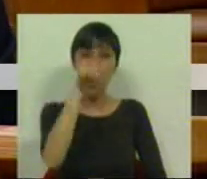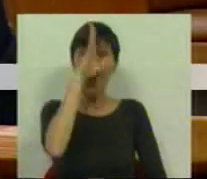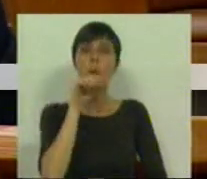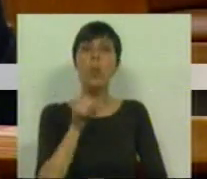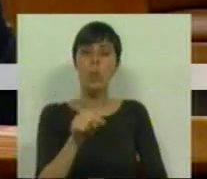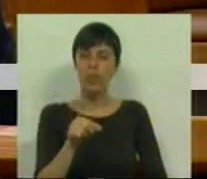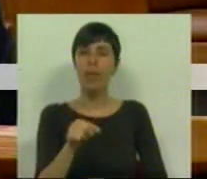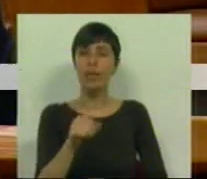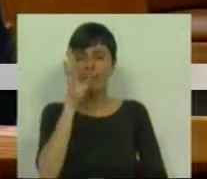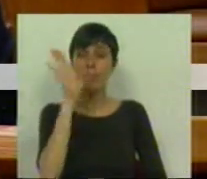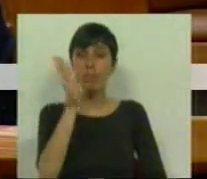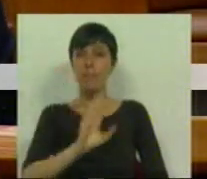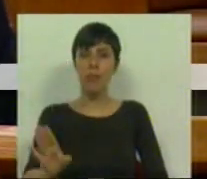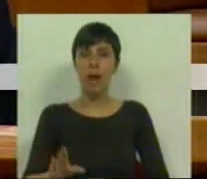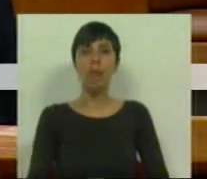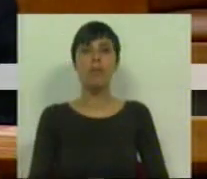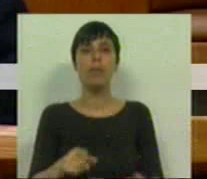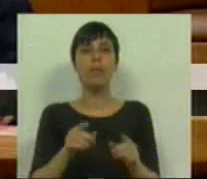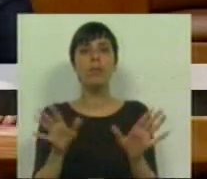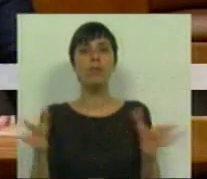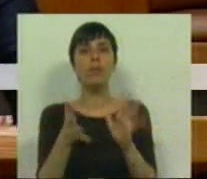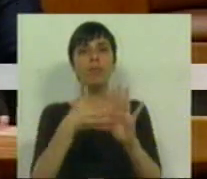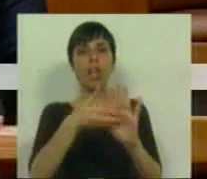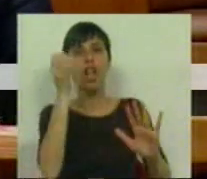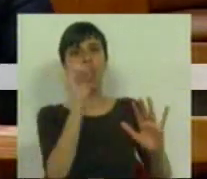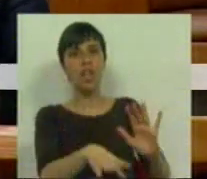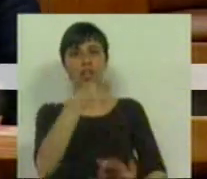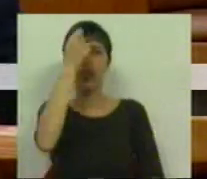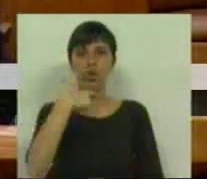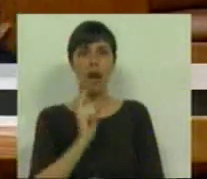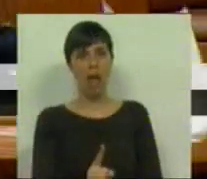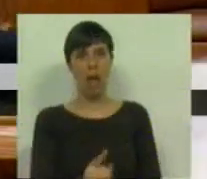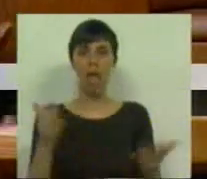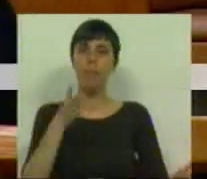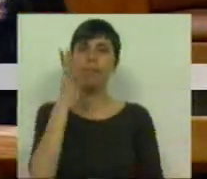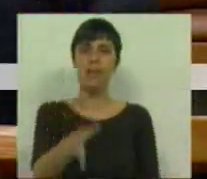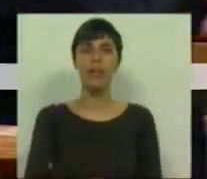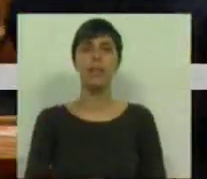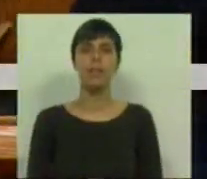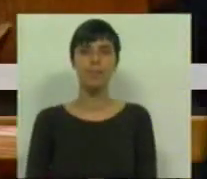Governo está traçado. O caixote do lixo da história. Disse.